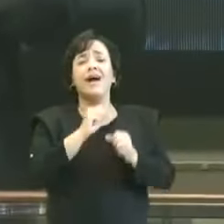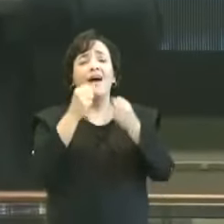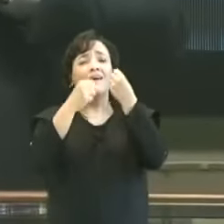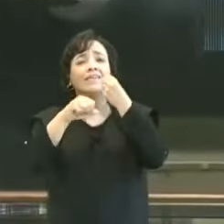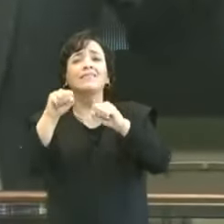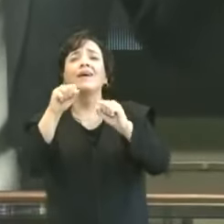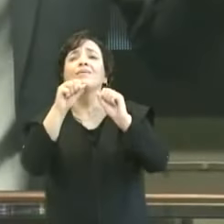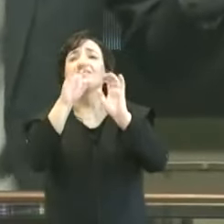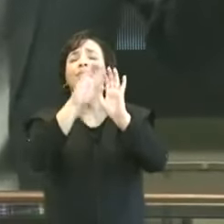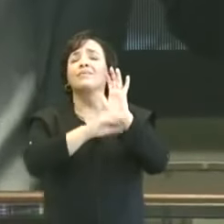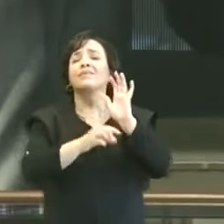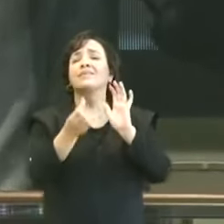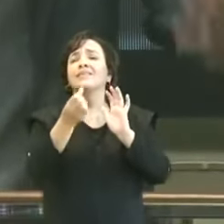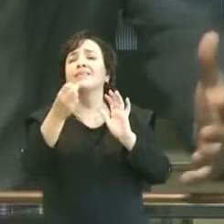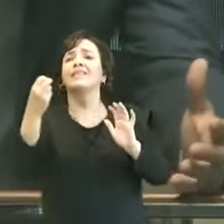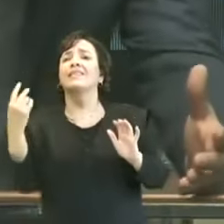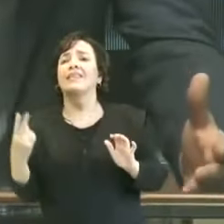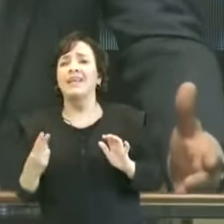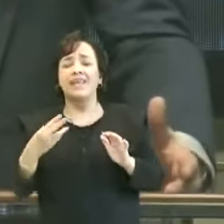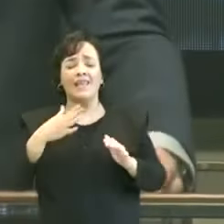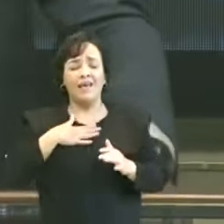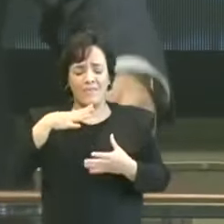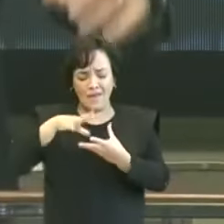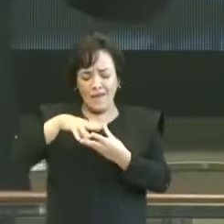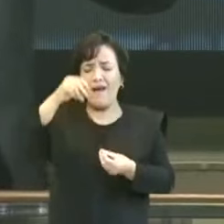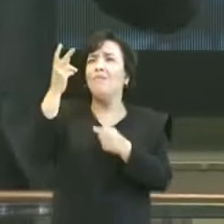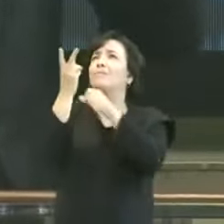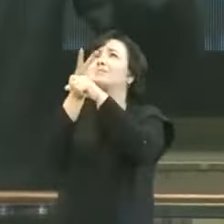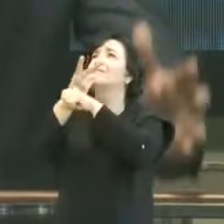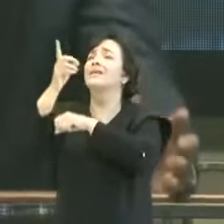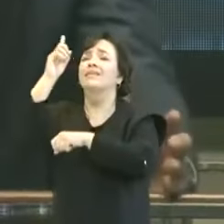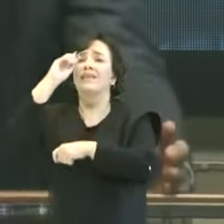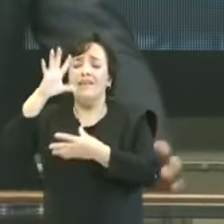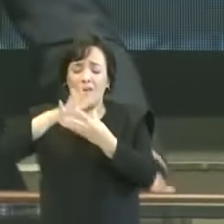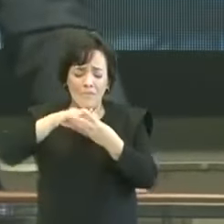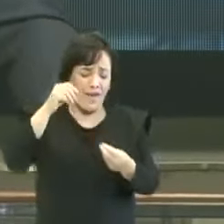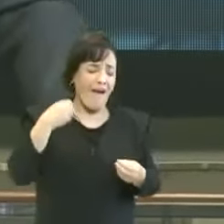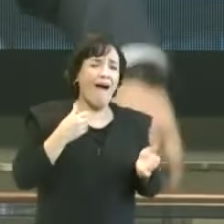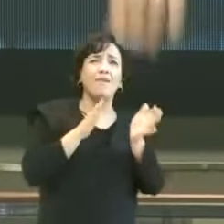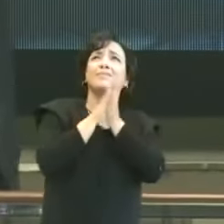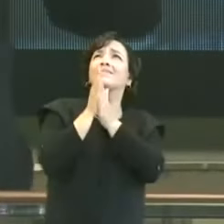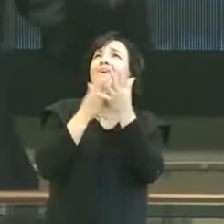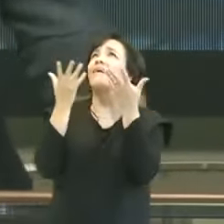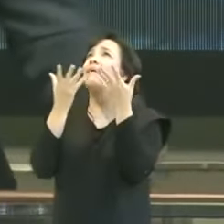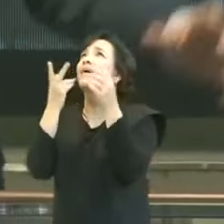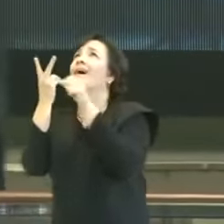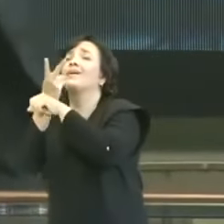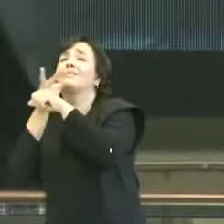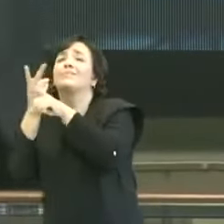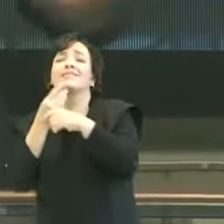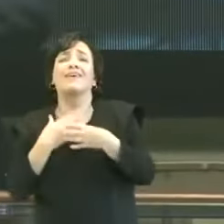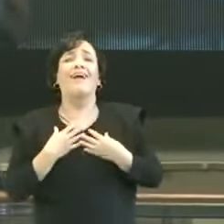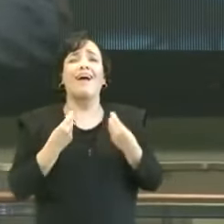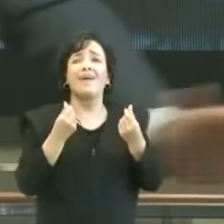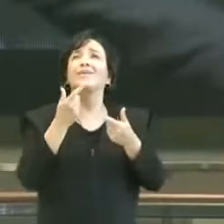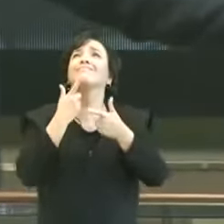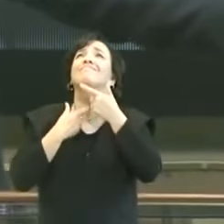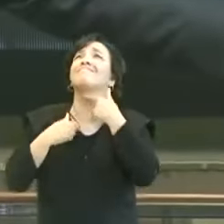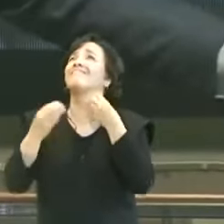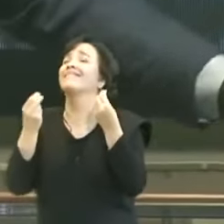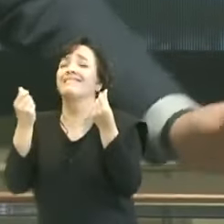busco intensamente, a minha alma tem sede de ti, todo o meu ser anseia por ti, como uma terra seca, exausta e